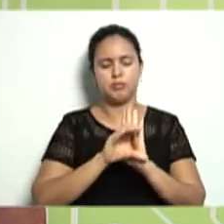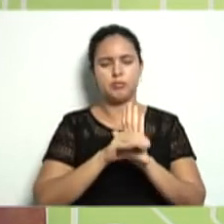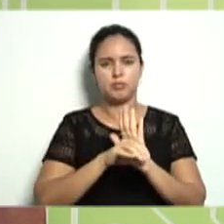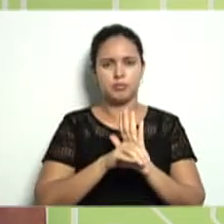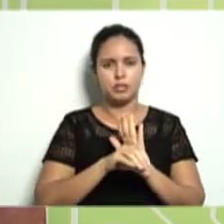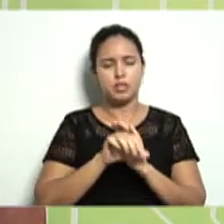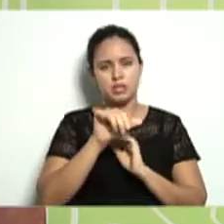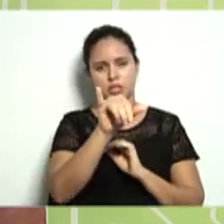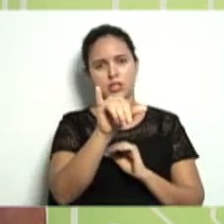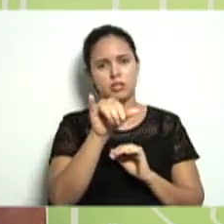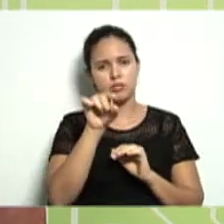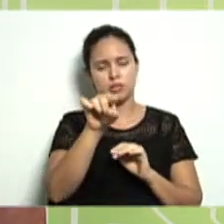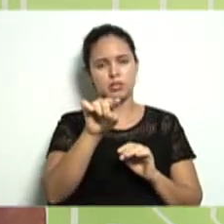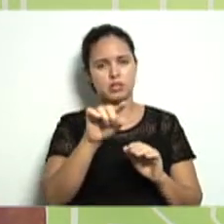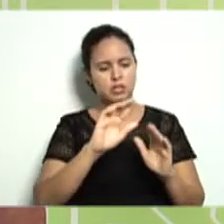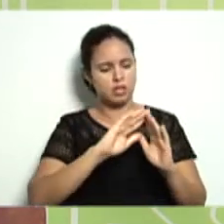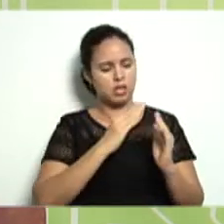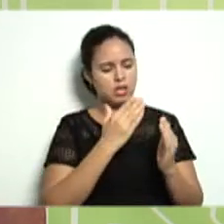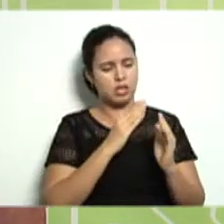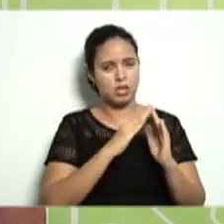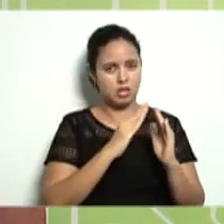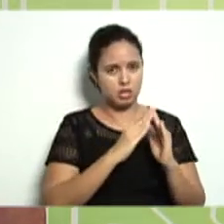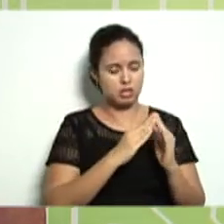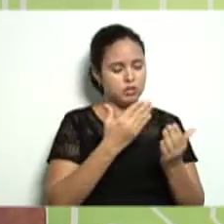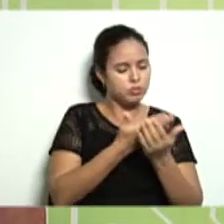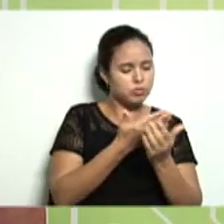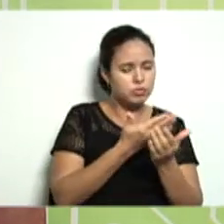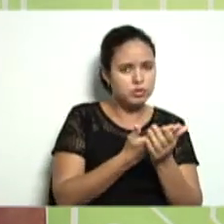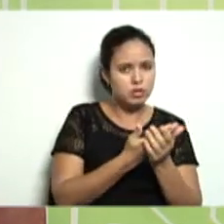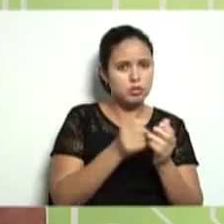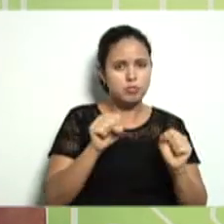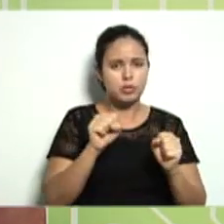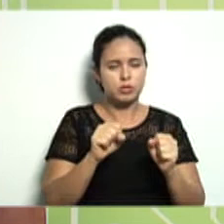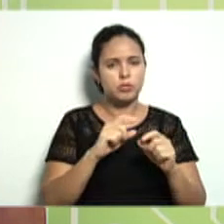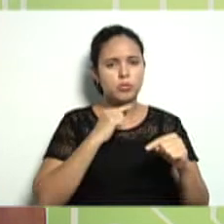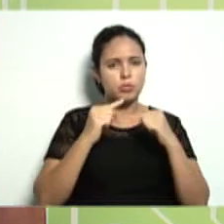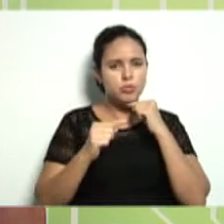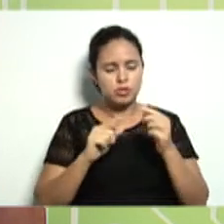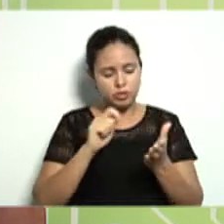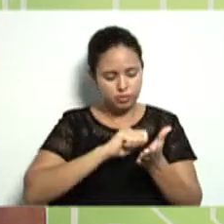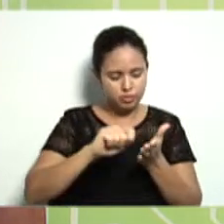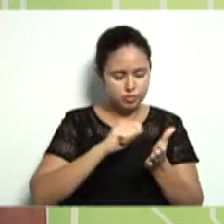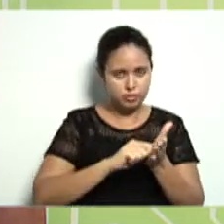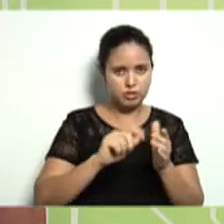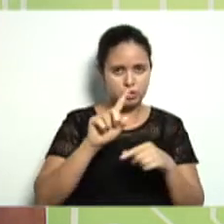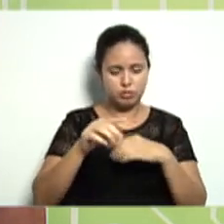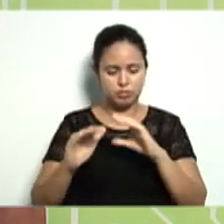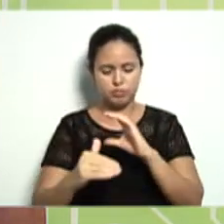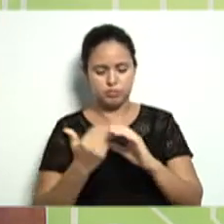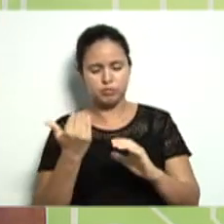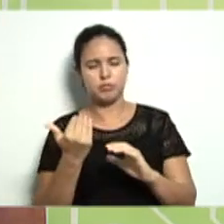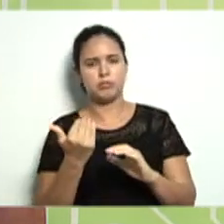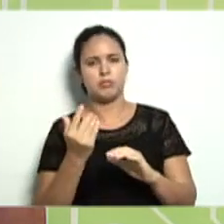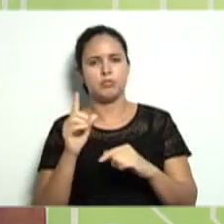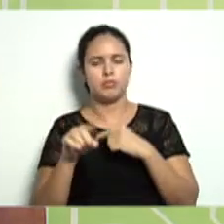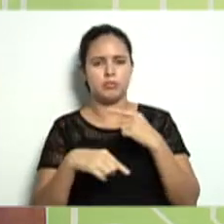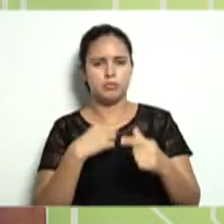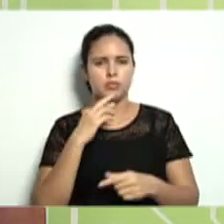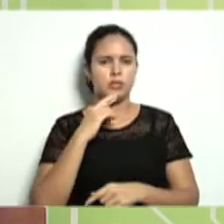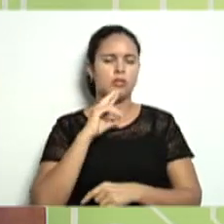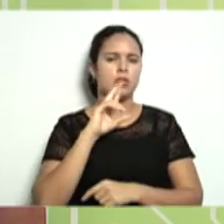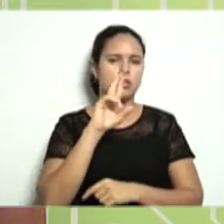casa de vocês, surgiu uma dúvida, faça a anotação e encaminhe para a gente, para que a gente